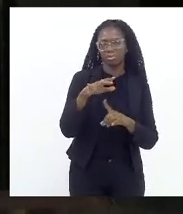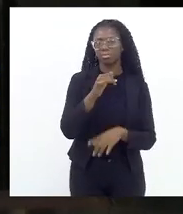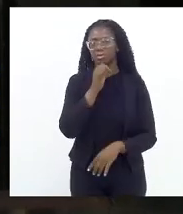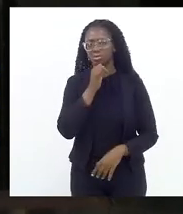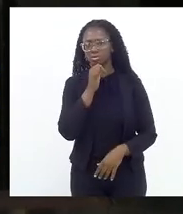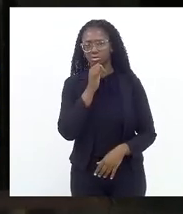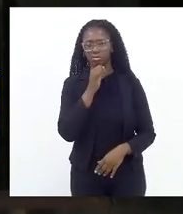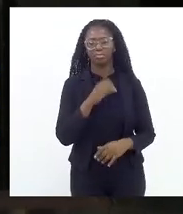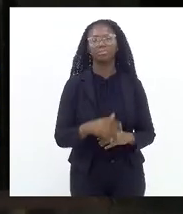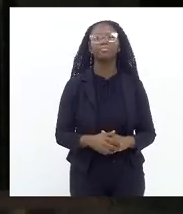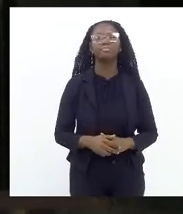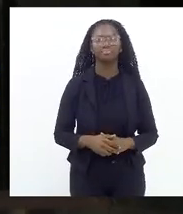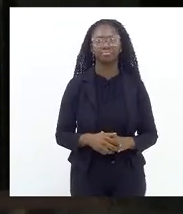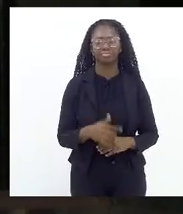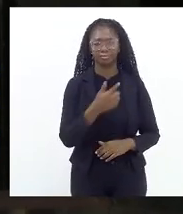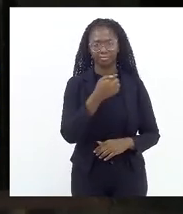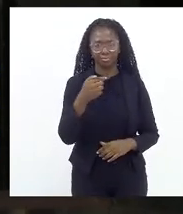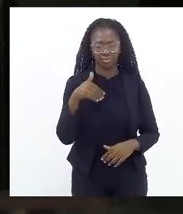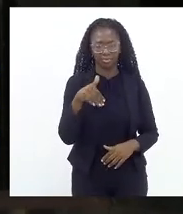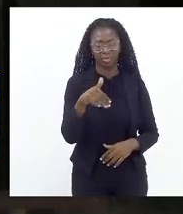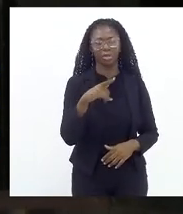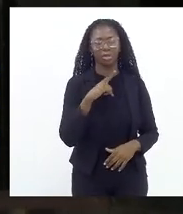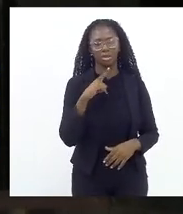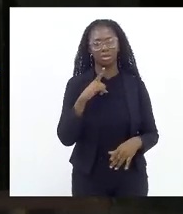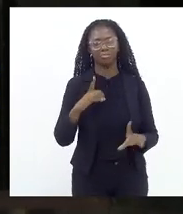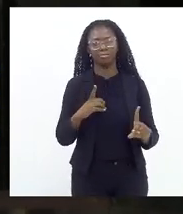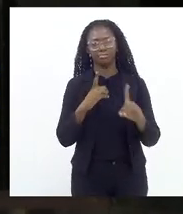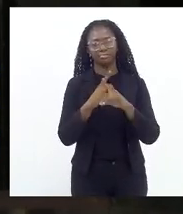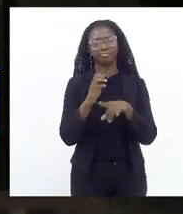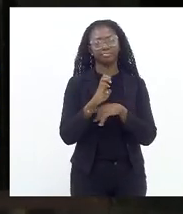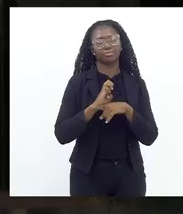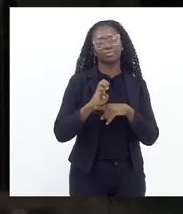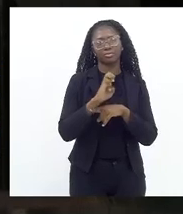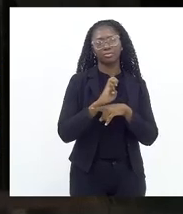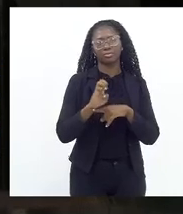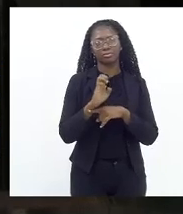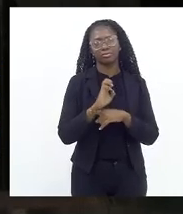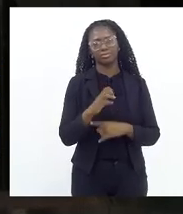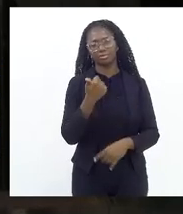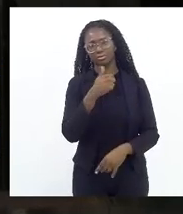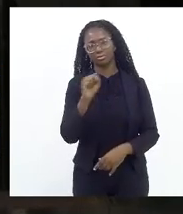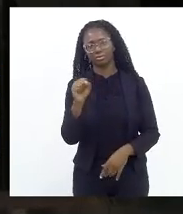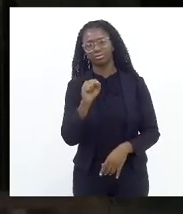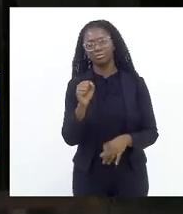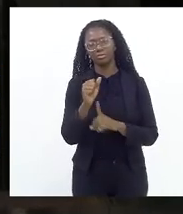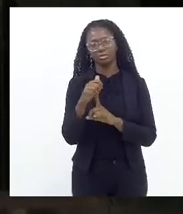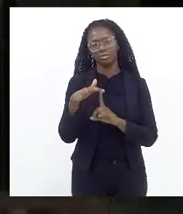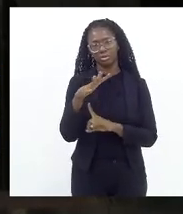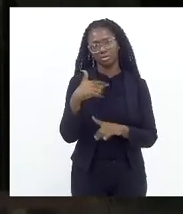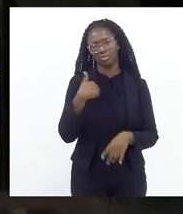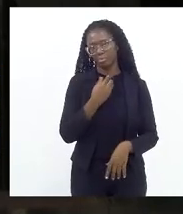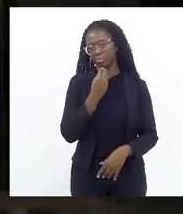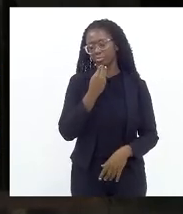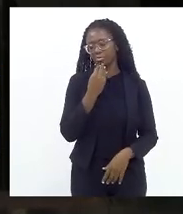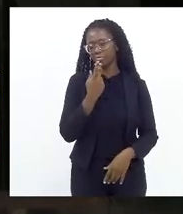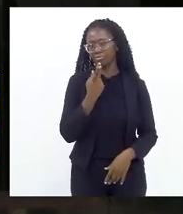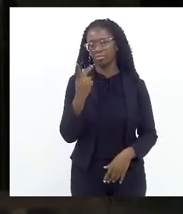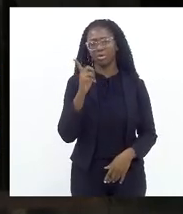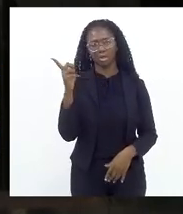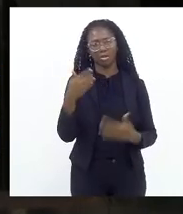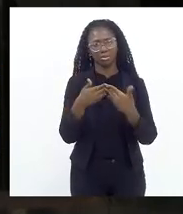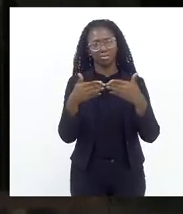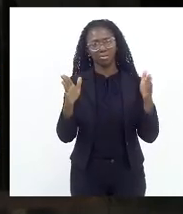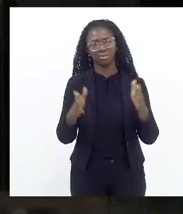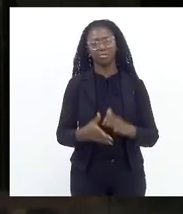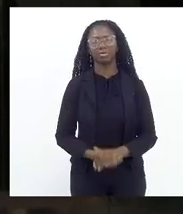né? Aliás, essa semana tivemos a Conferência Estadual de Assistência Social, eu tive a oportunidade de manifestar na solenidade de